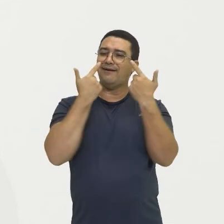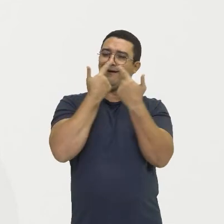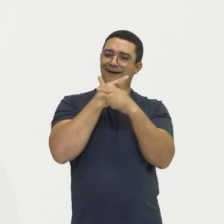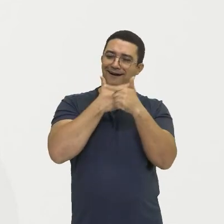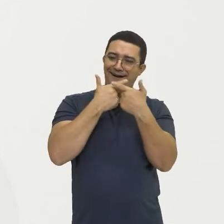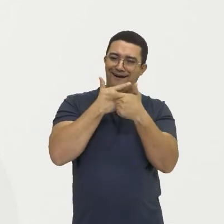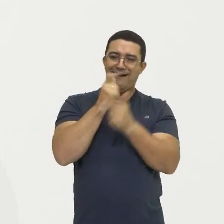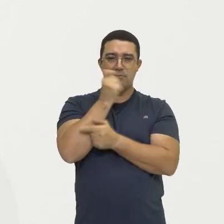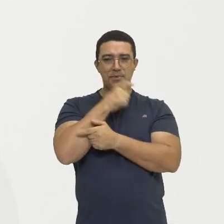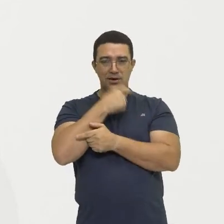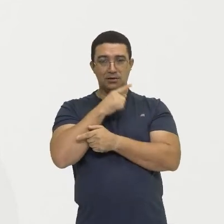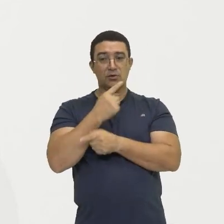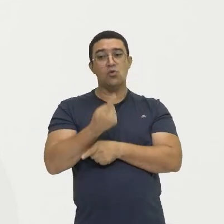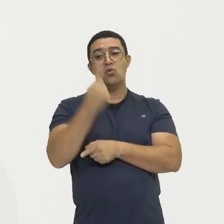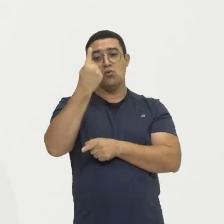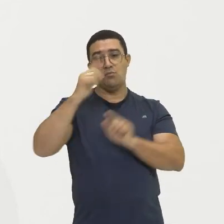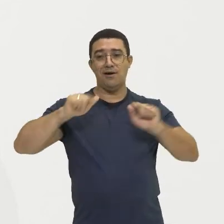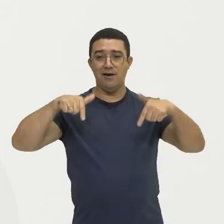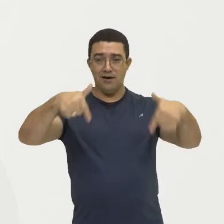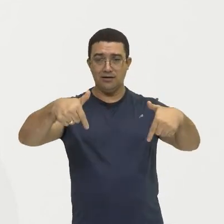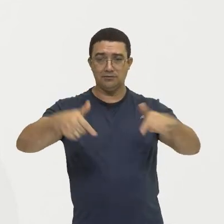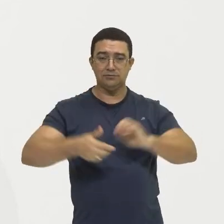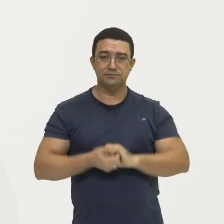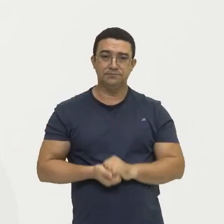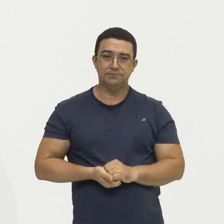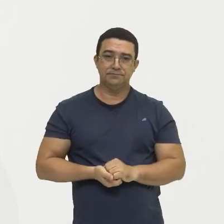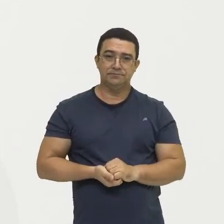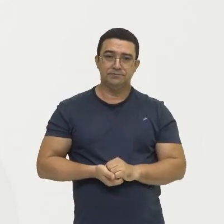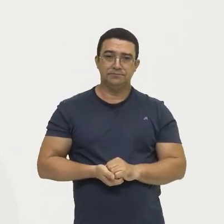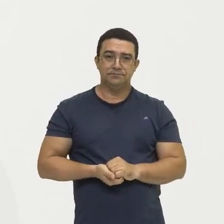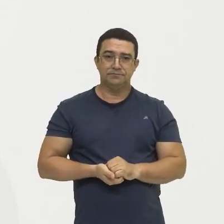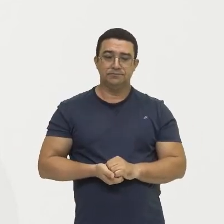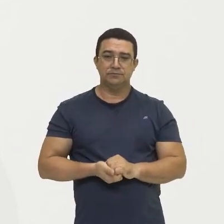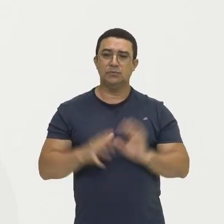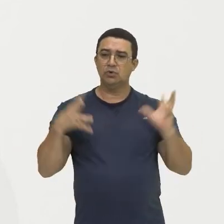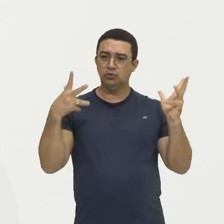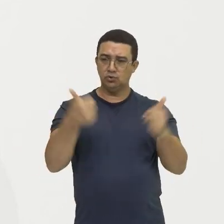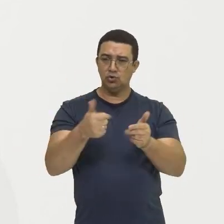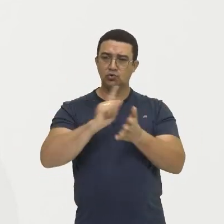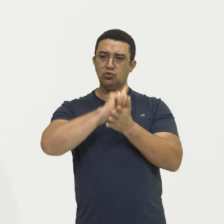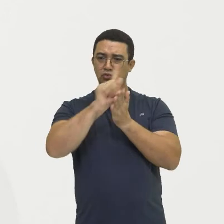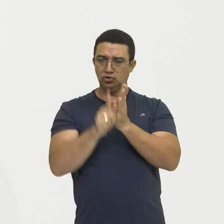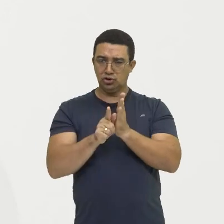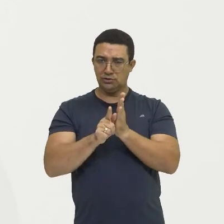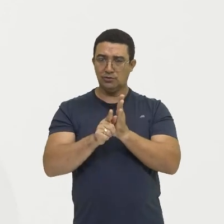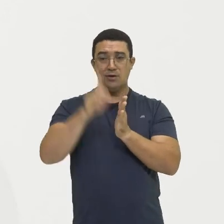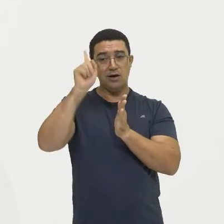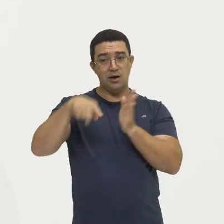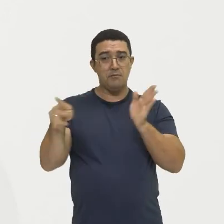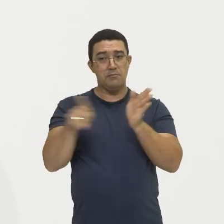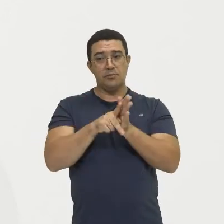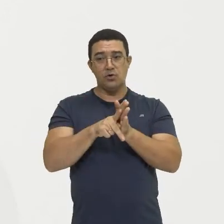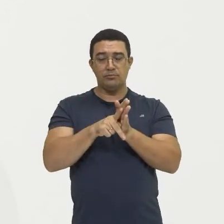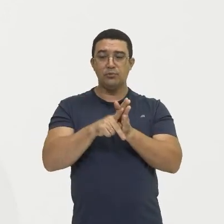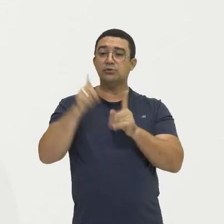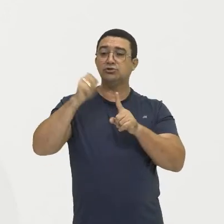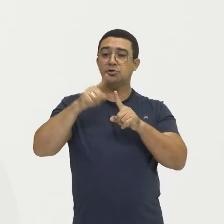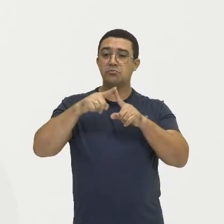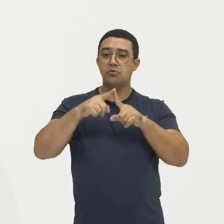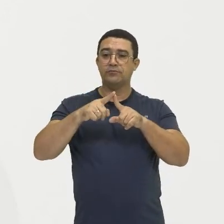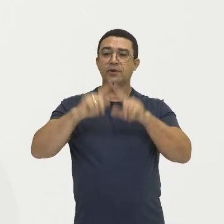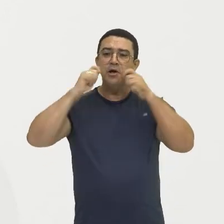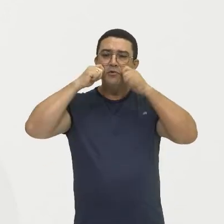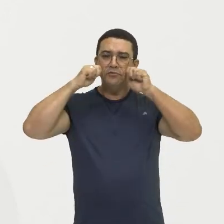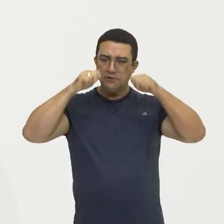ato também. Então, aqui, todos esses gêneros, eles pertencem ao gênero